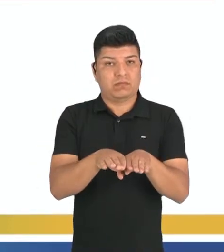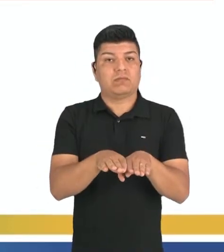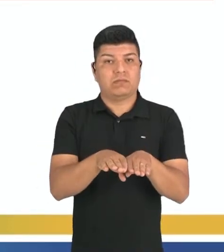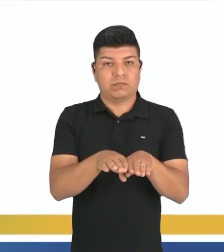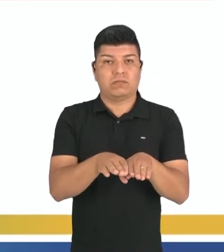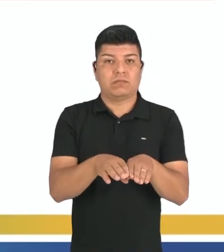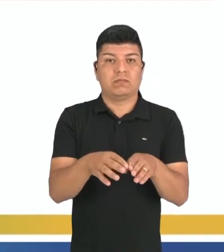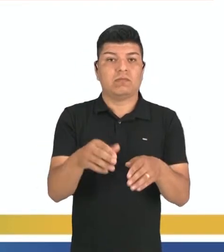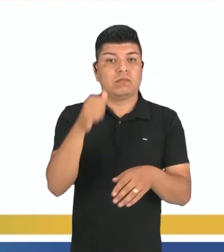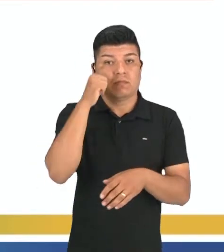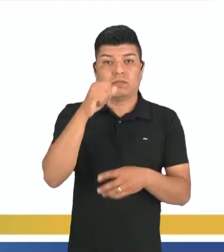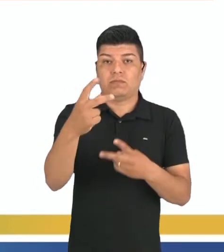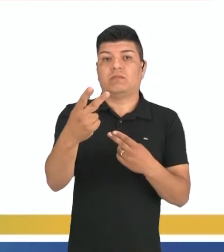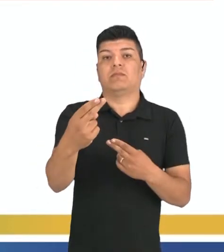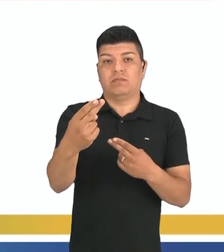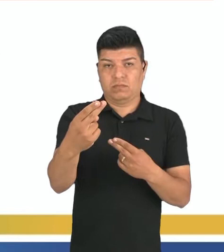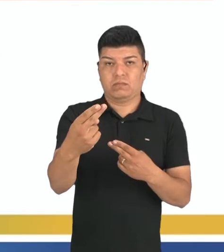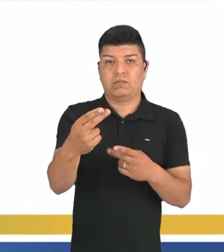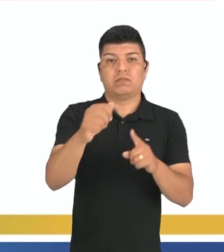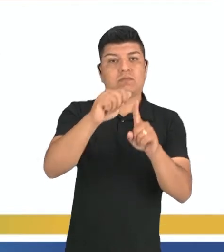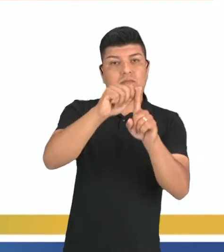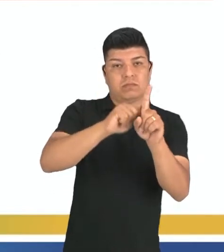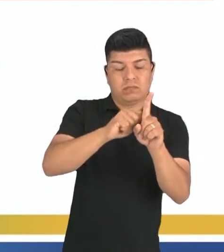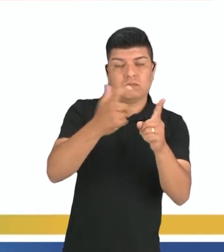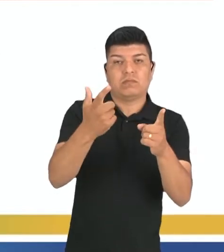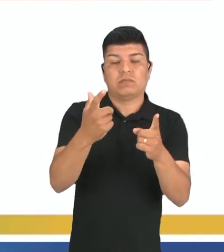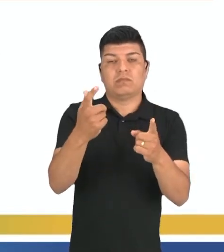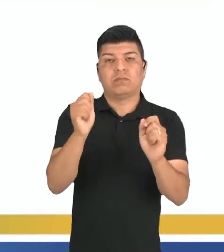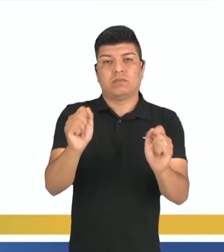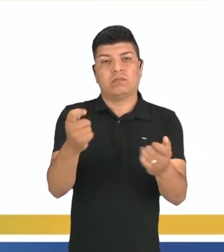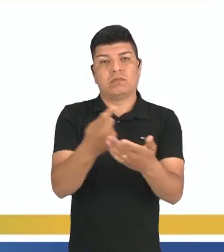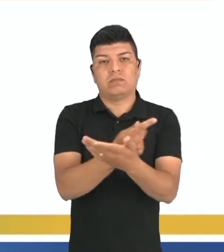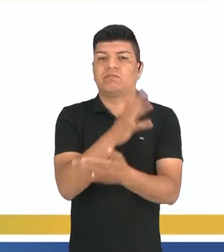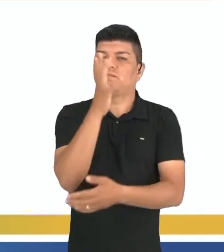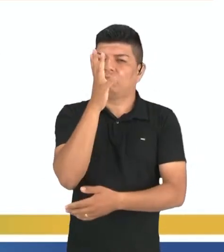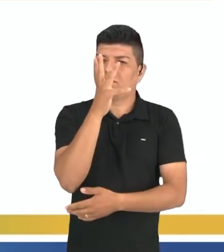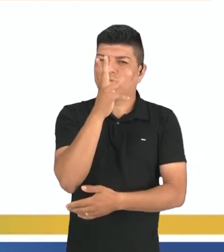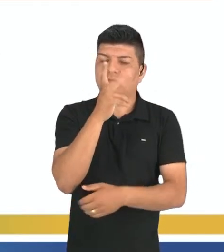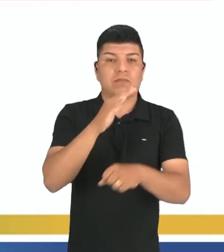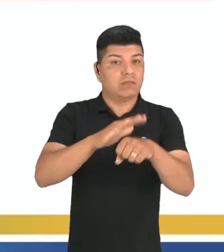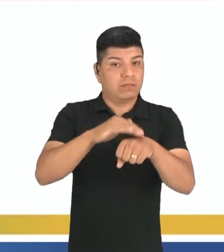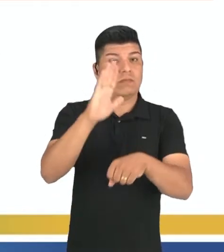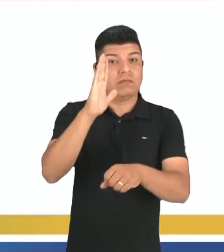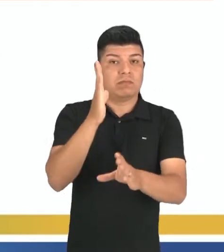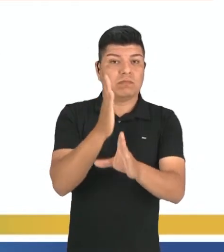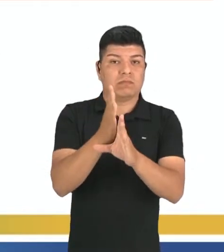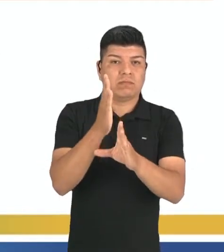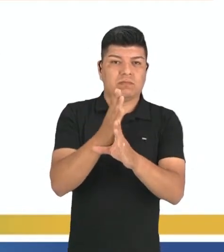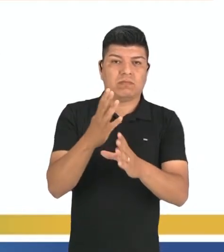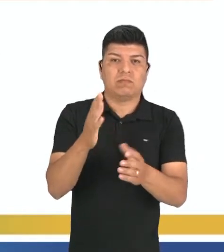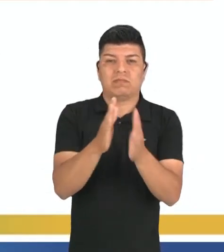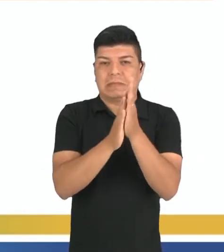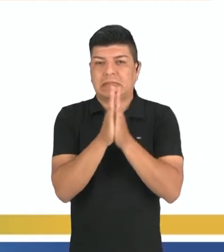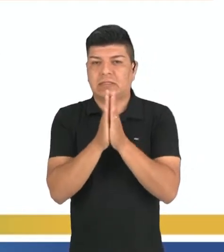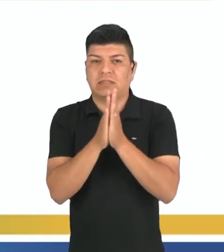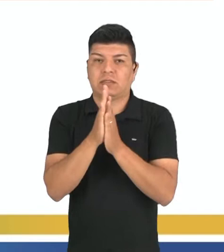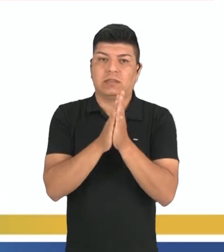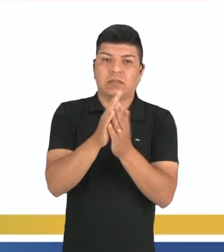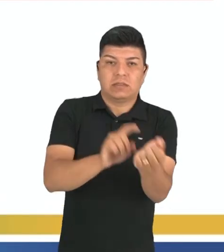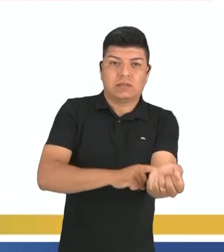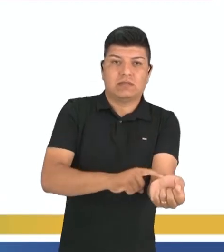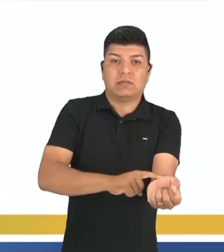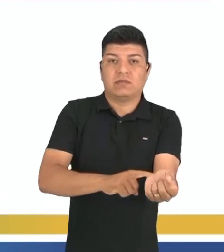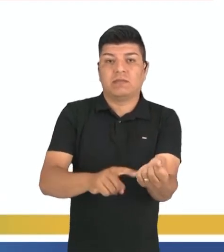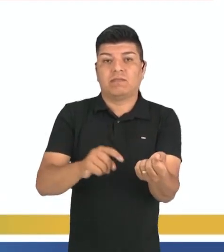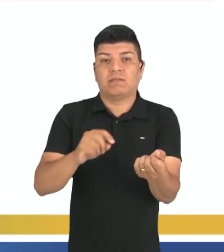mesma mulher. Pode ocorrer de um mês. Esse ciclo ele demorar mais devido a estresse, ansiedade. Então, tem